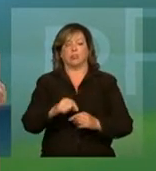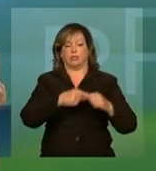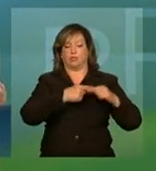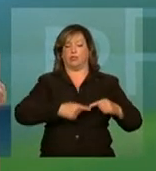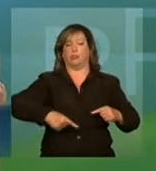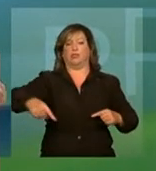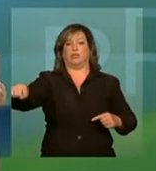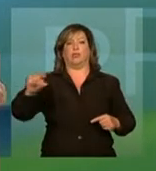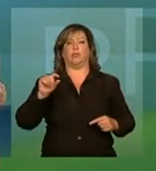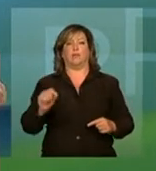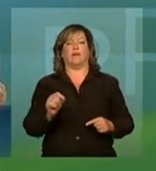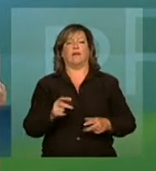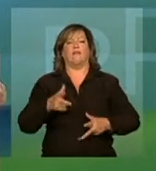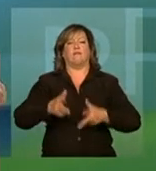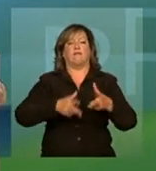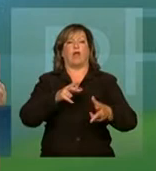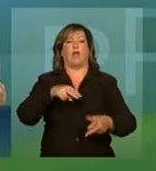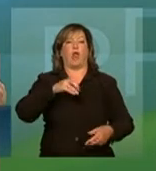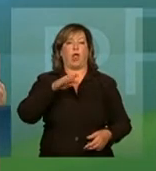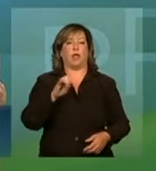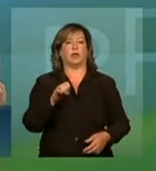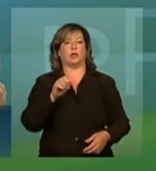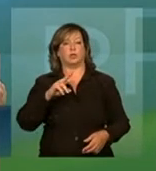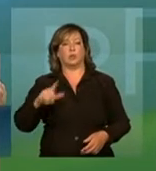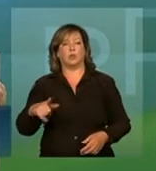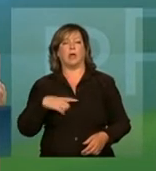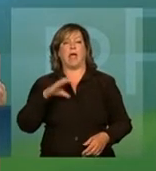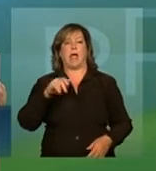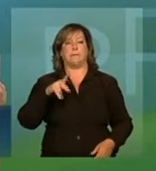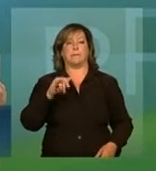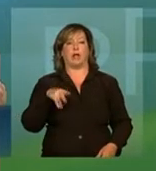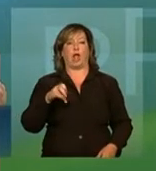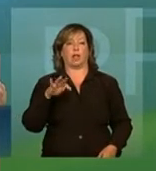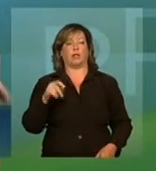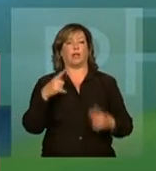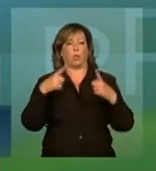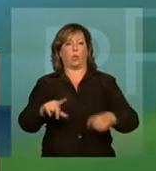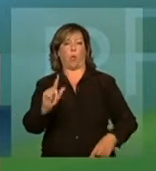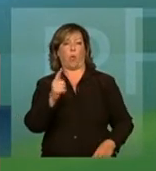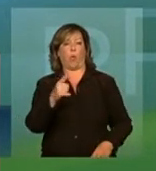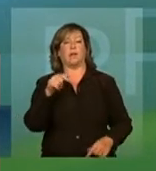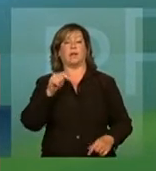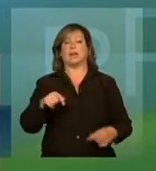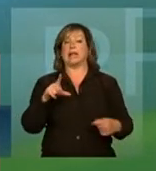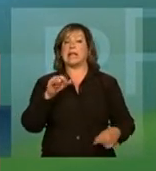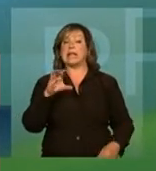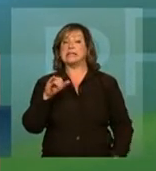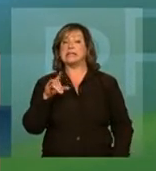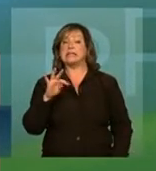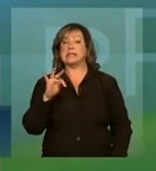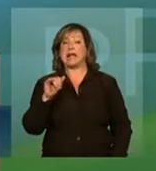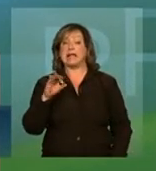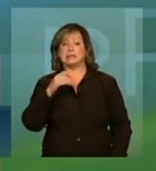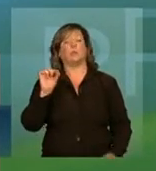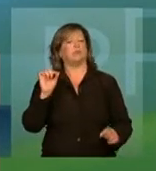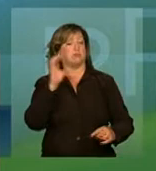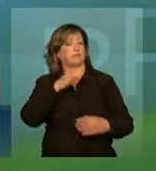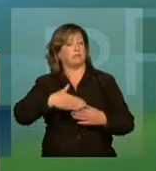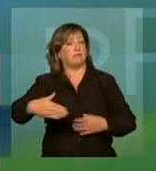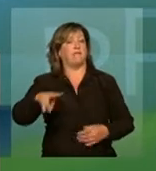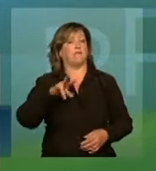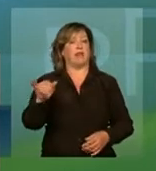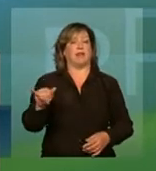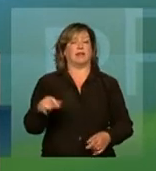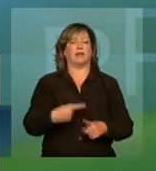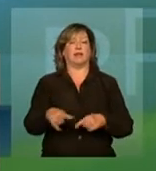ferroviário estruturante da Ferrovia Norte-Sul em Campinorte, Estado de Goiás, deve ser licitado em breve, abrindo caminho para um